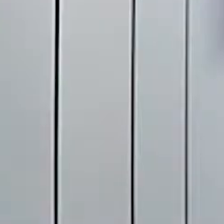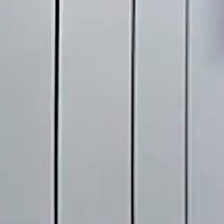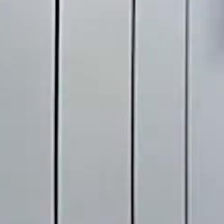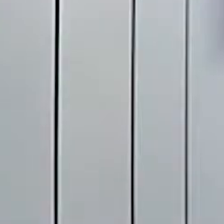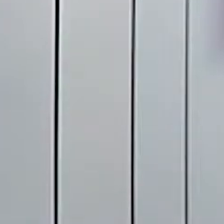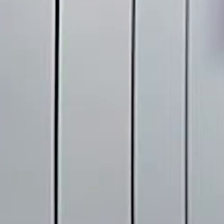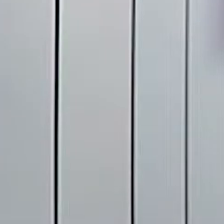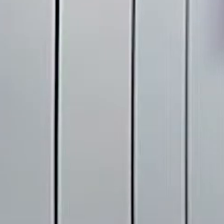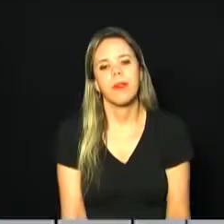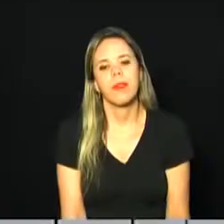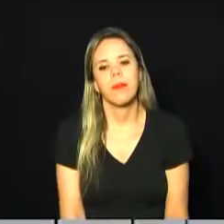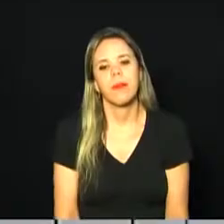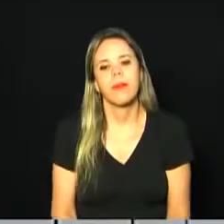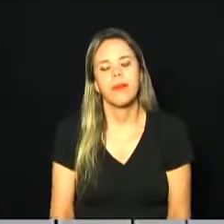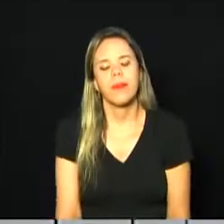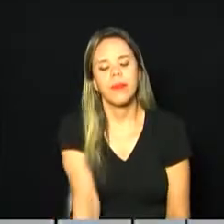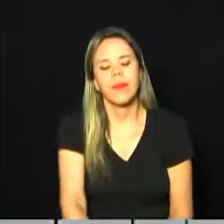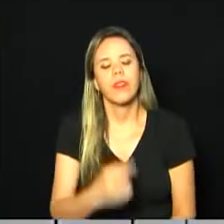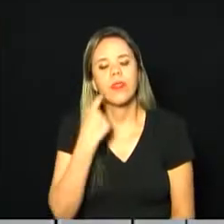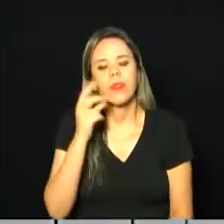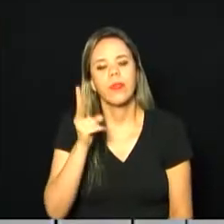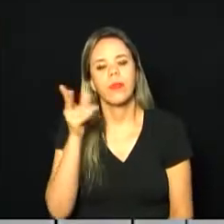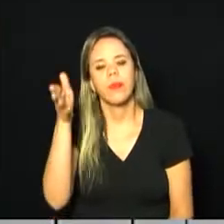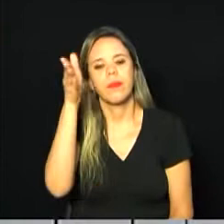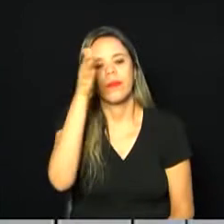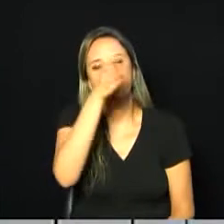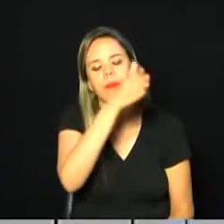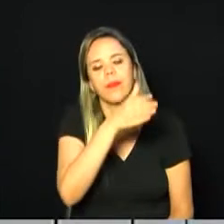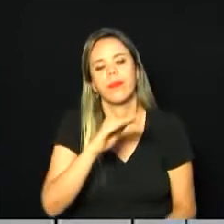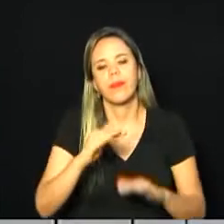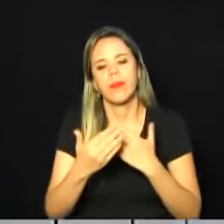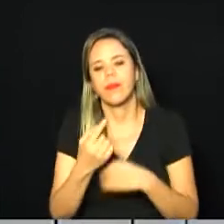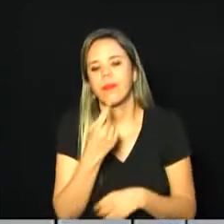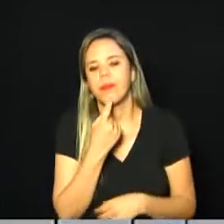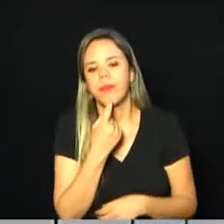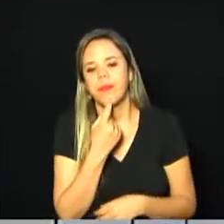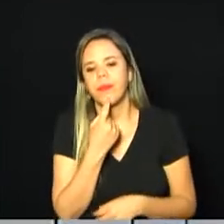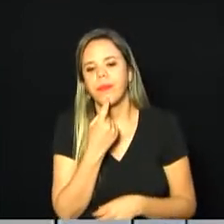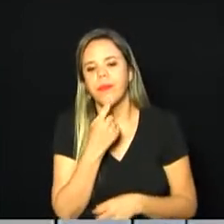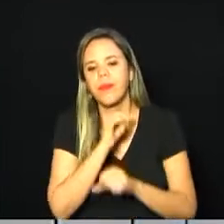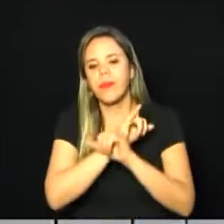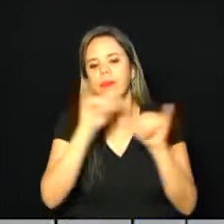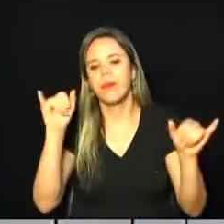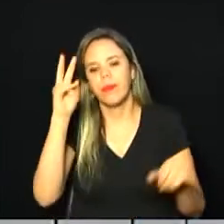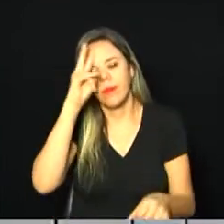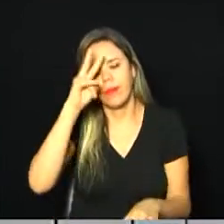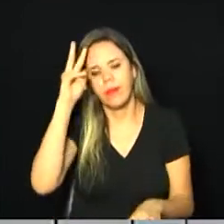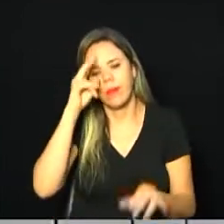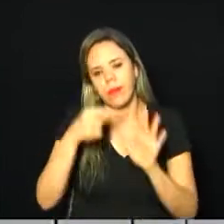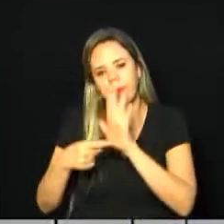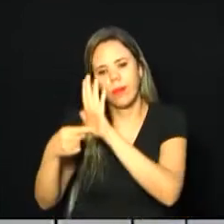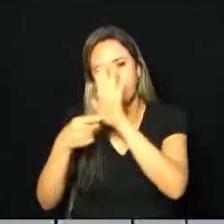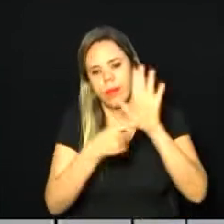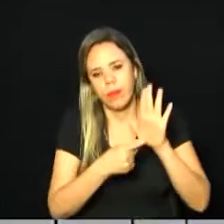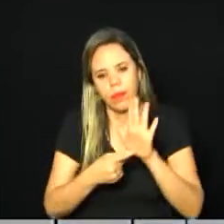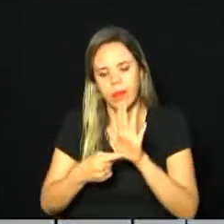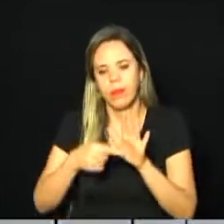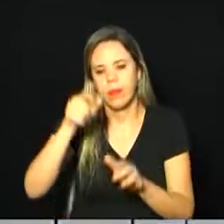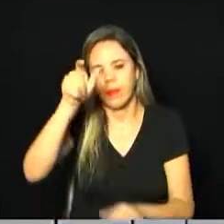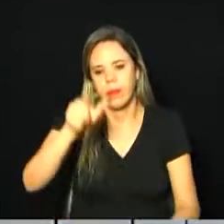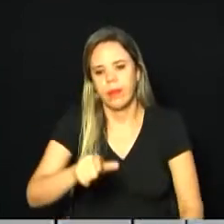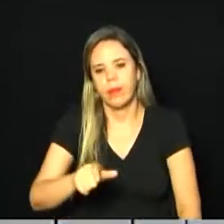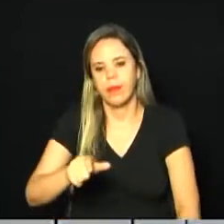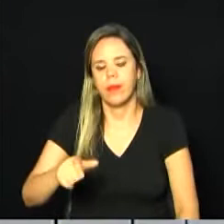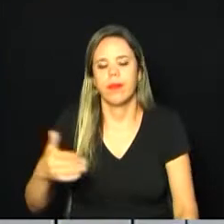toda sexta-feira a gente vai até um bairro aqui de campinas contará história mostrar personagens